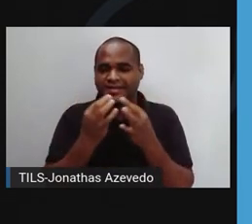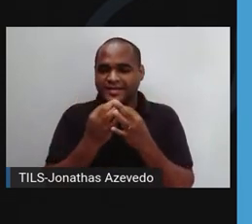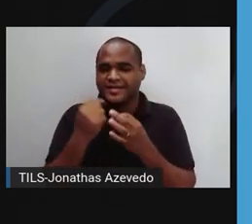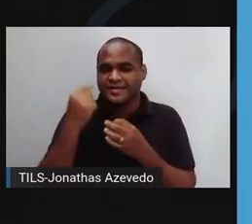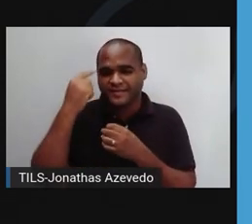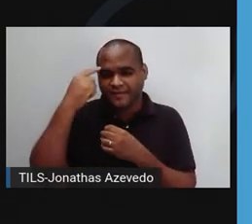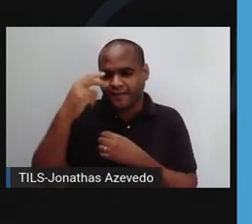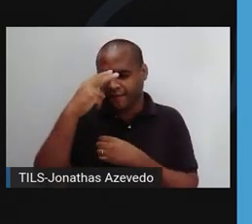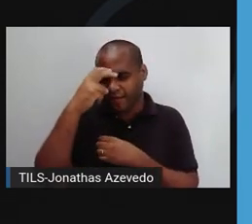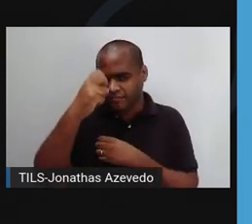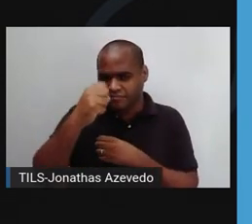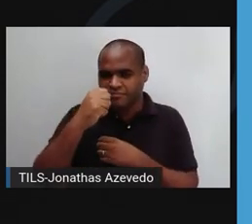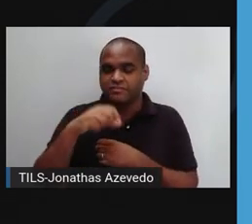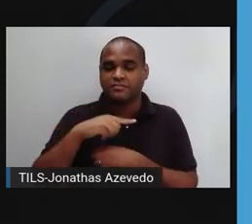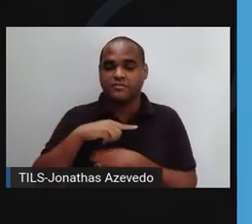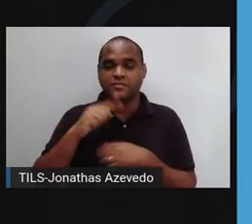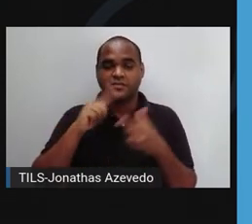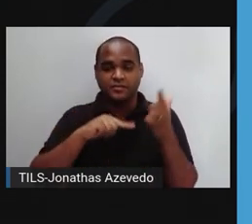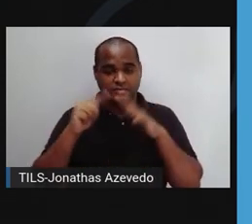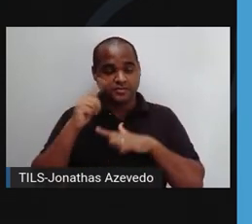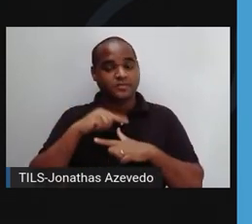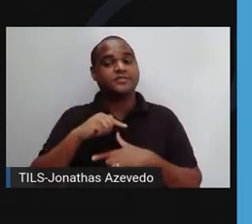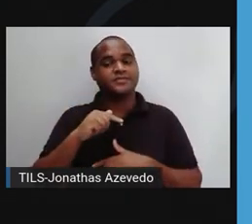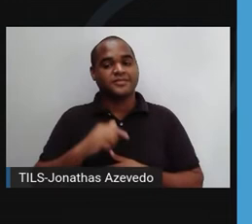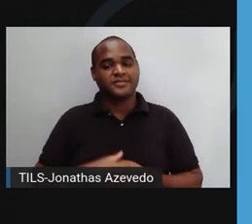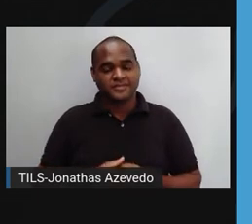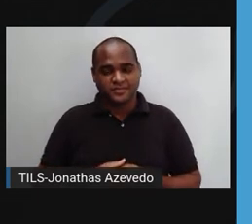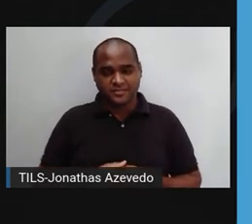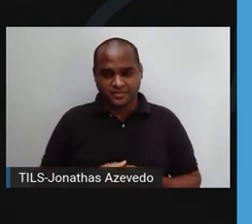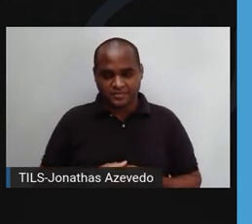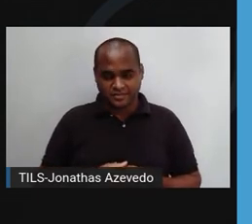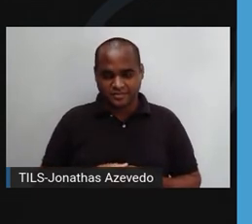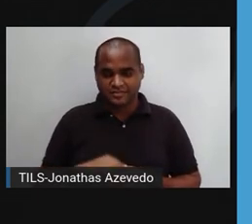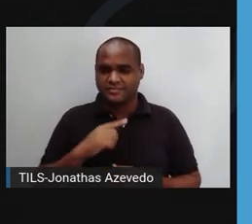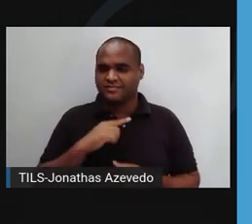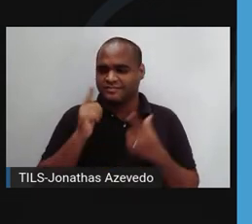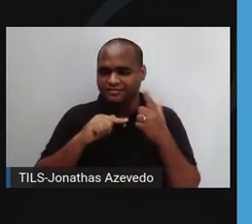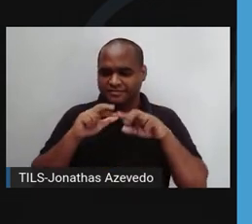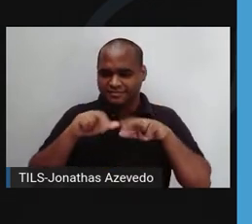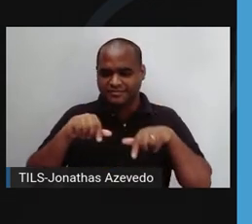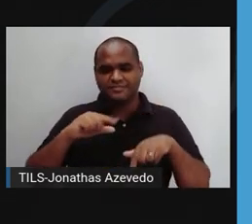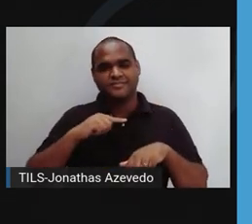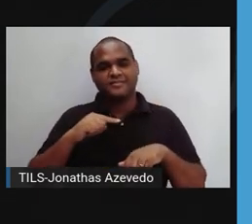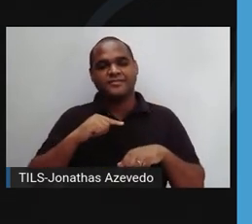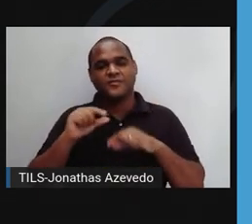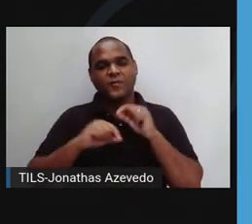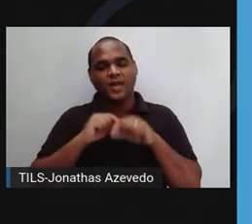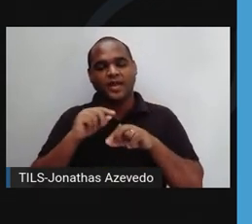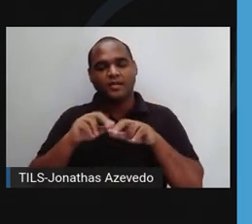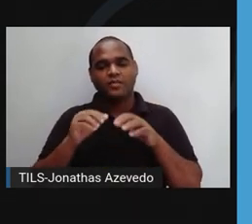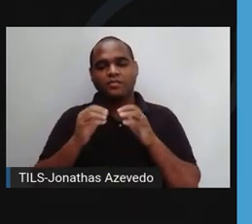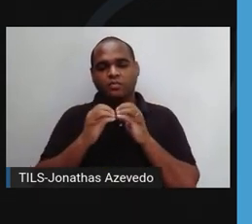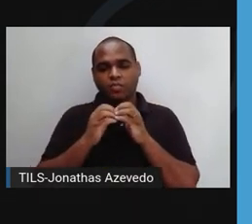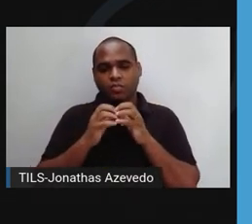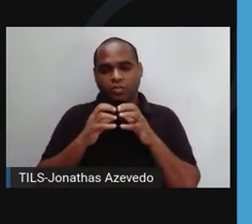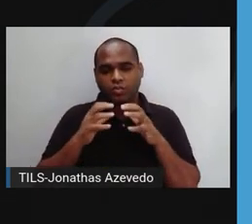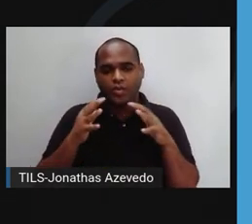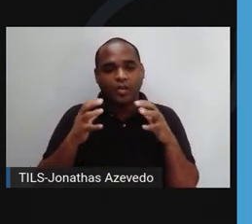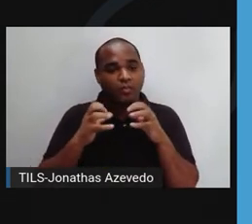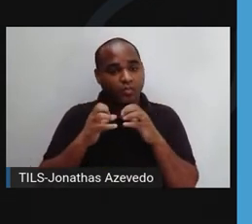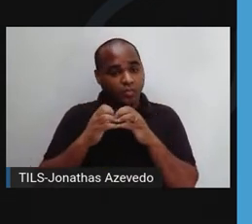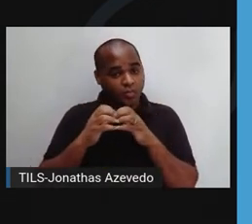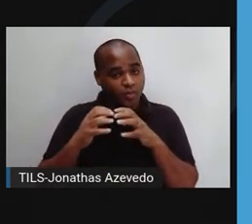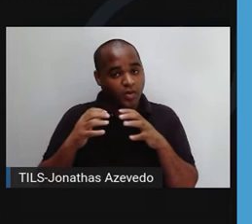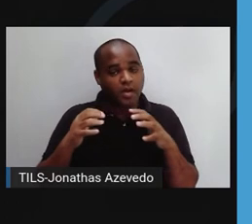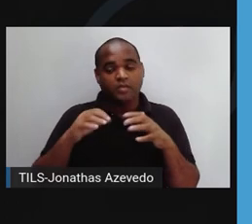tecido forte e flexível que sustenta a traqueia. Quando você inspira a traqueia estica e contrai como um balão. Quando